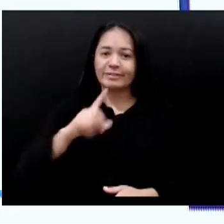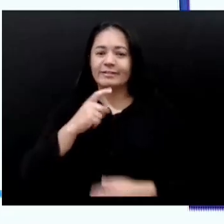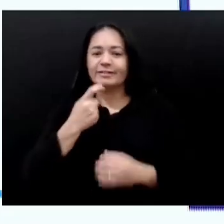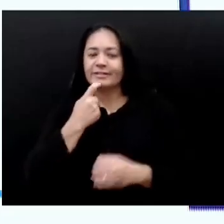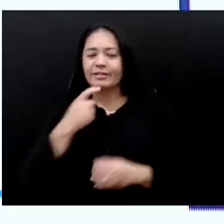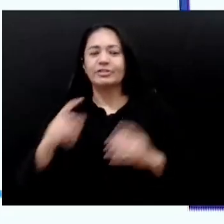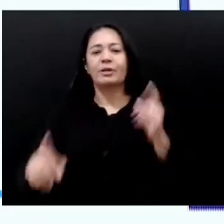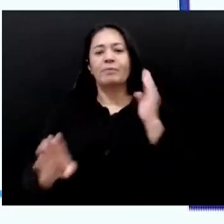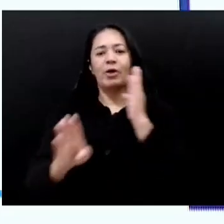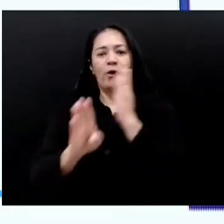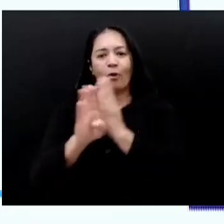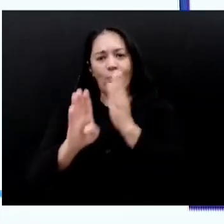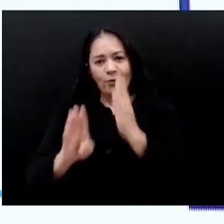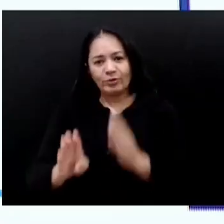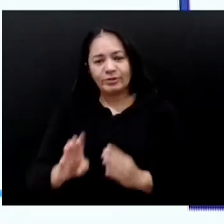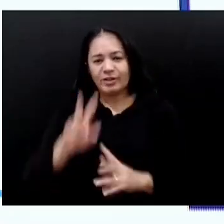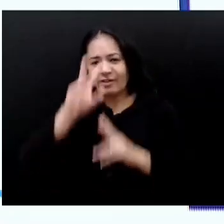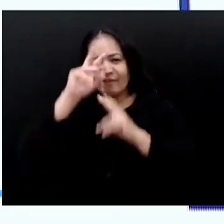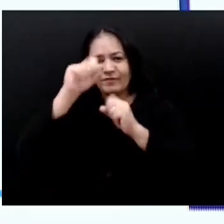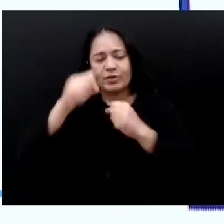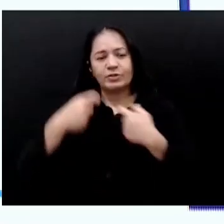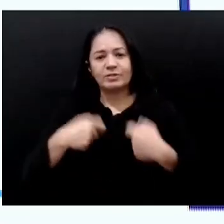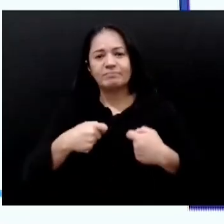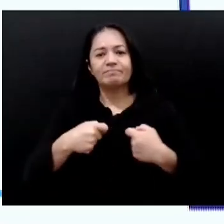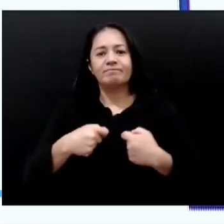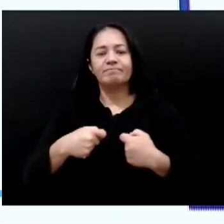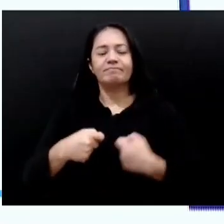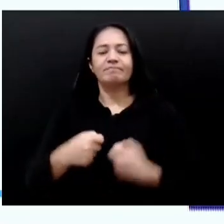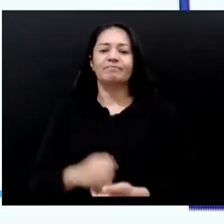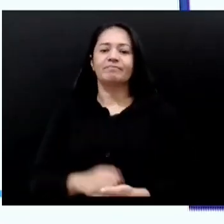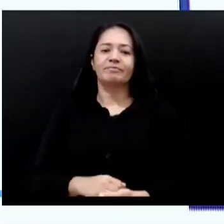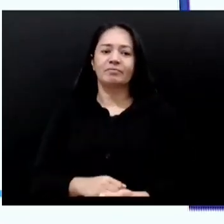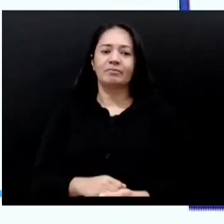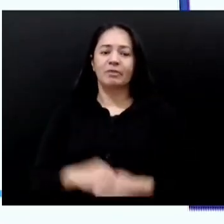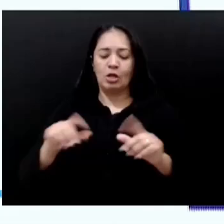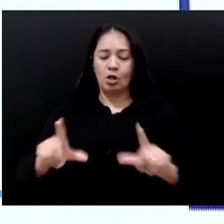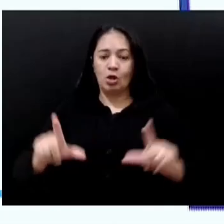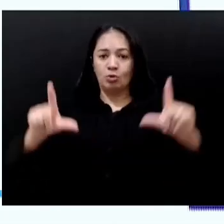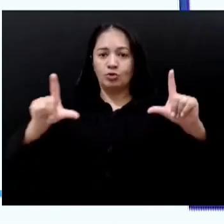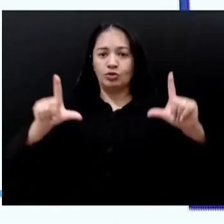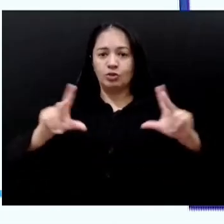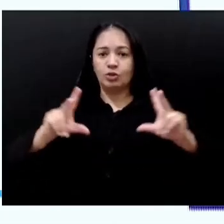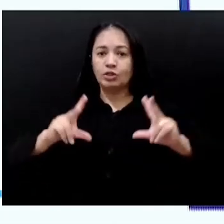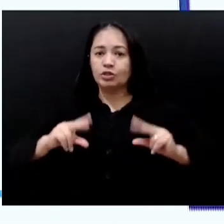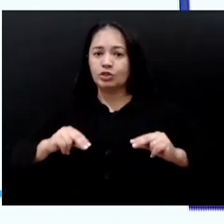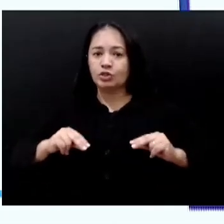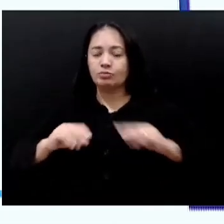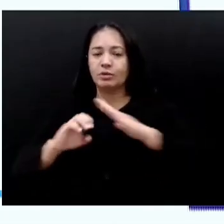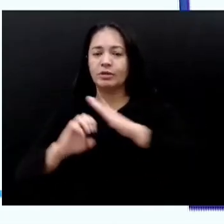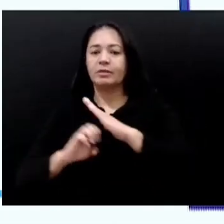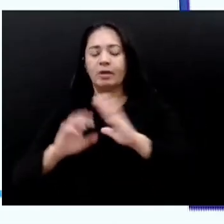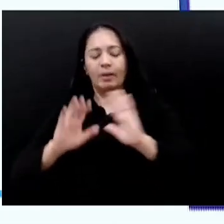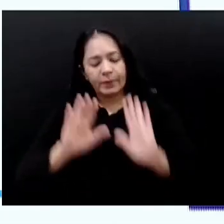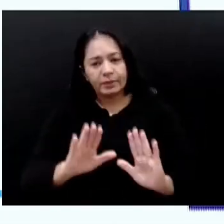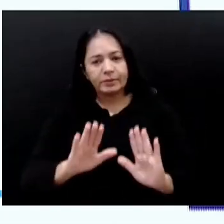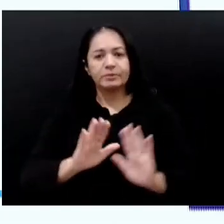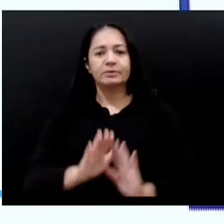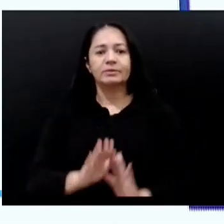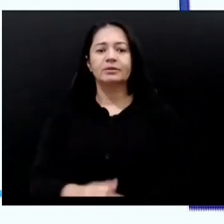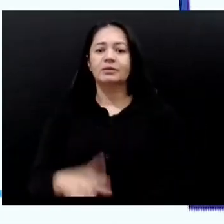a força necessária que precisa. O título de mérito empresarial é justamente para isso, para a cidade de